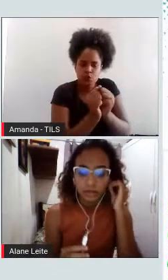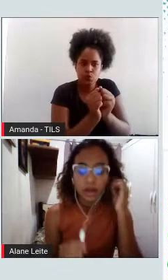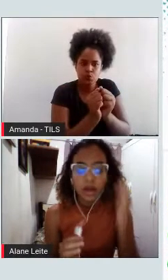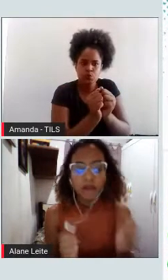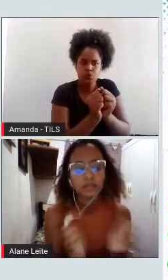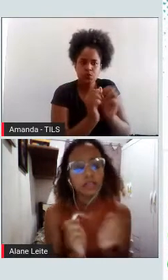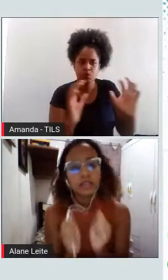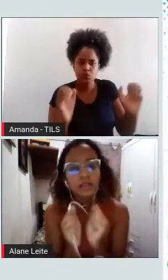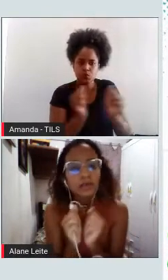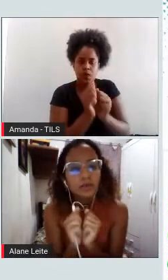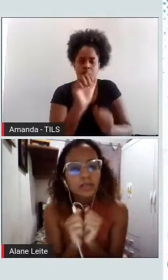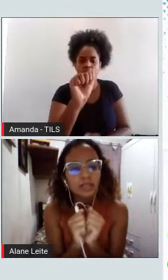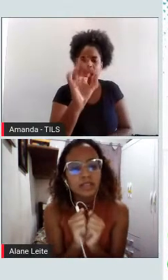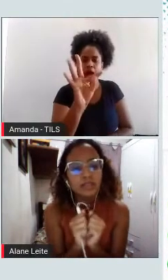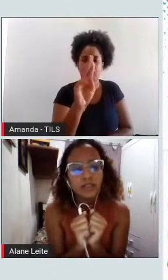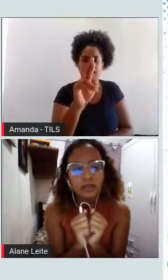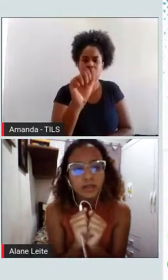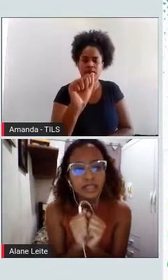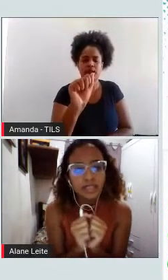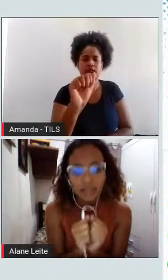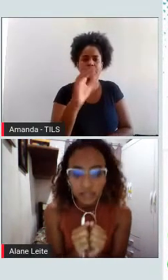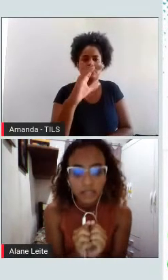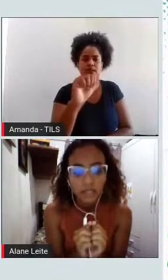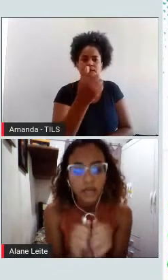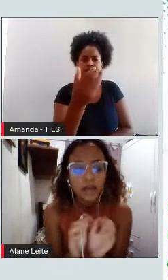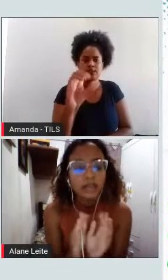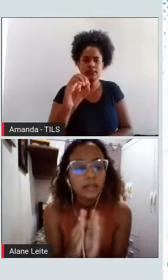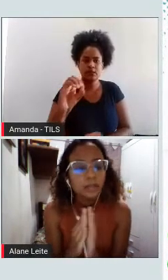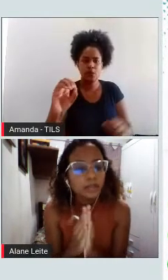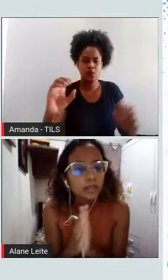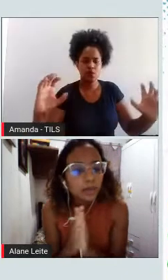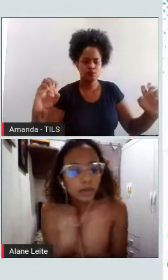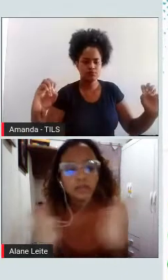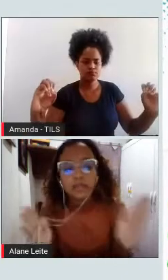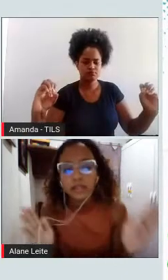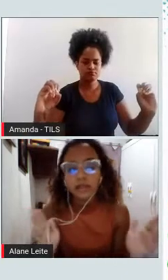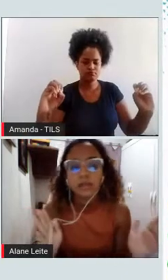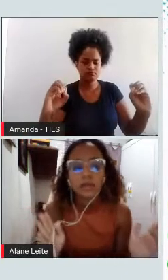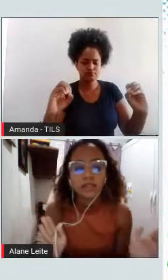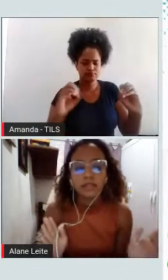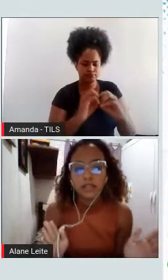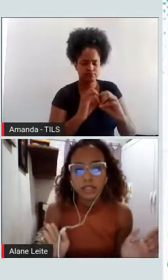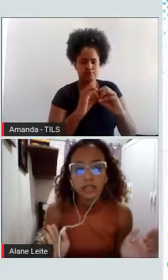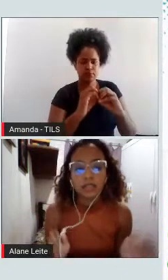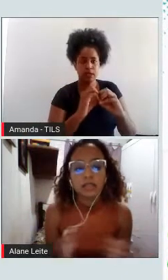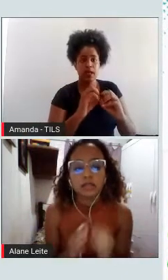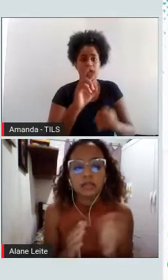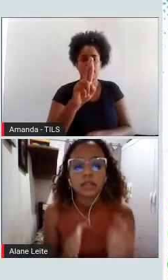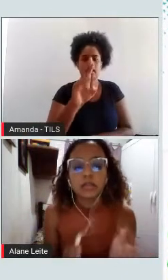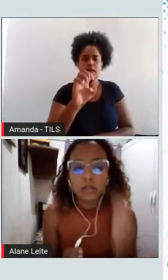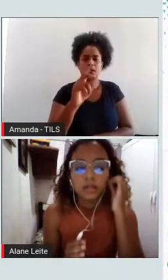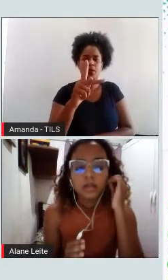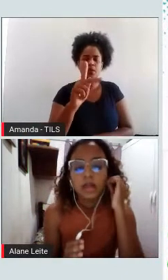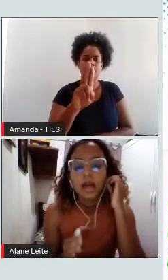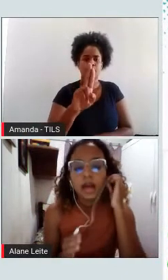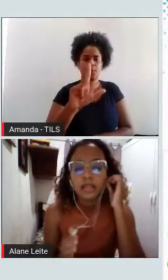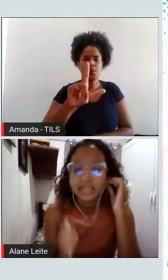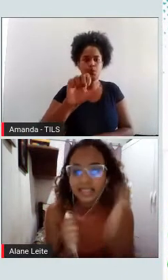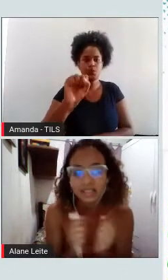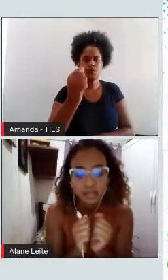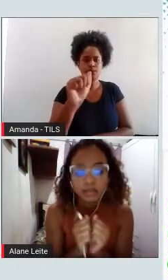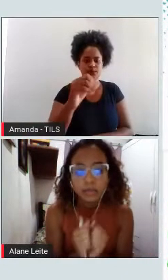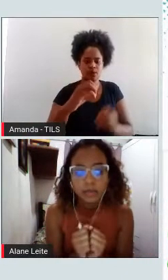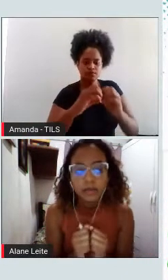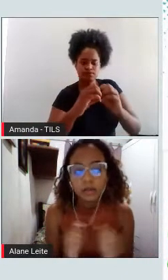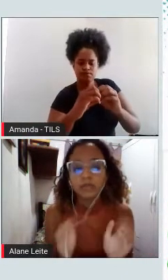e de repulsão? A força de atração é quanto elas ficam mais atraídas. A de repulsão é de quanto elas ficam mais afastadas. Então, no estado sólido, a